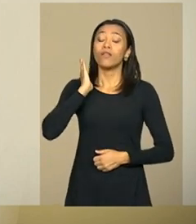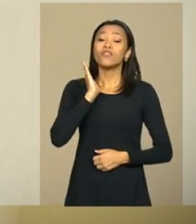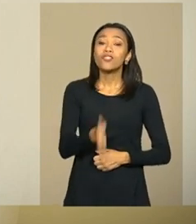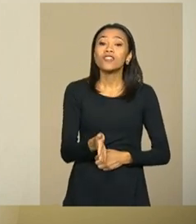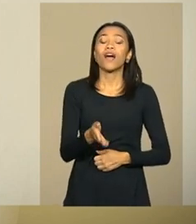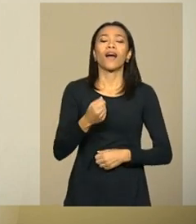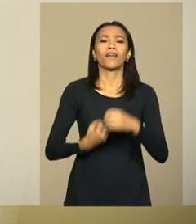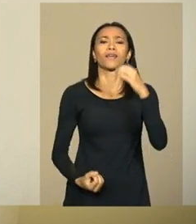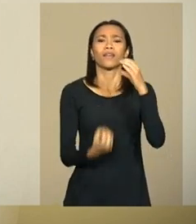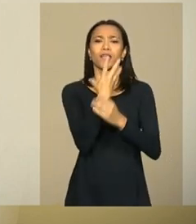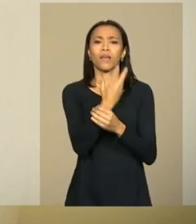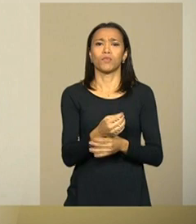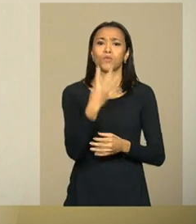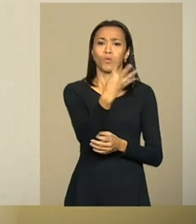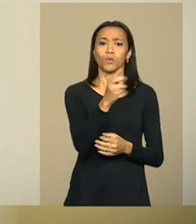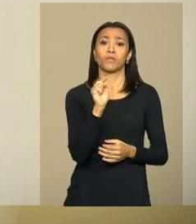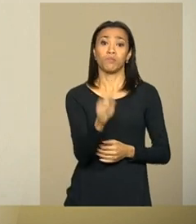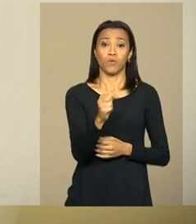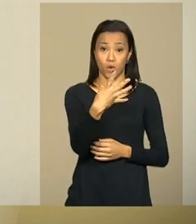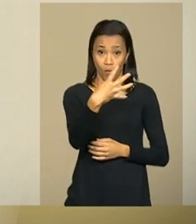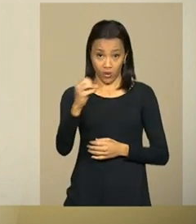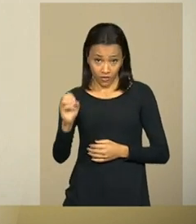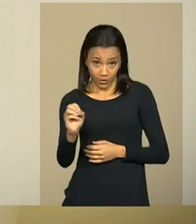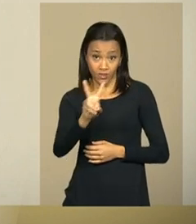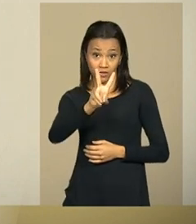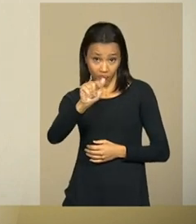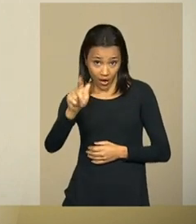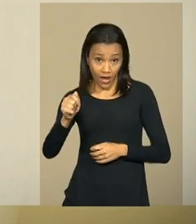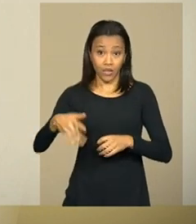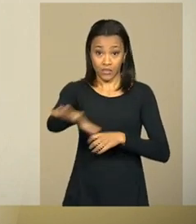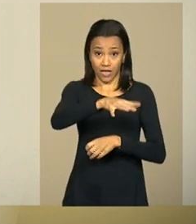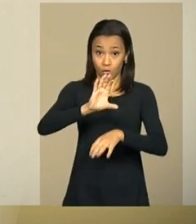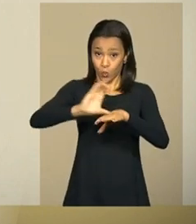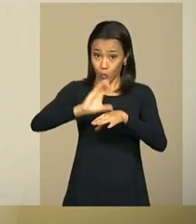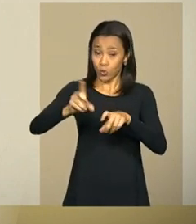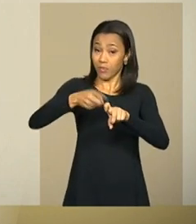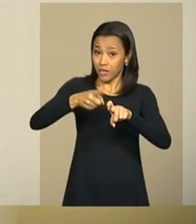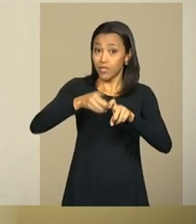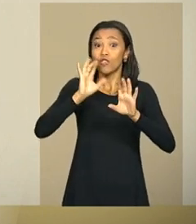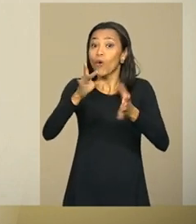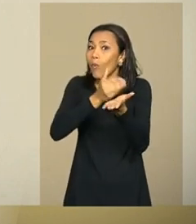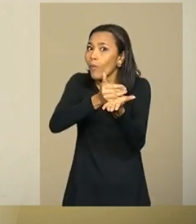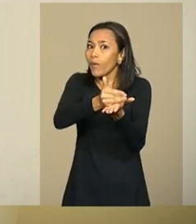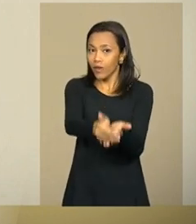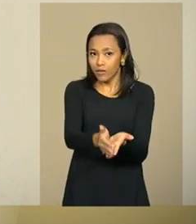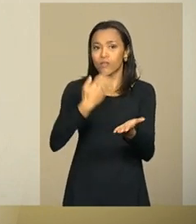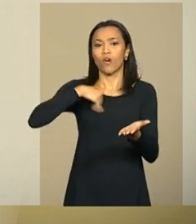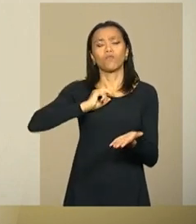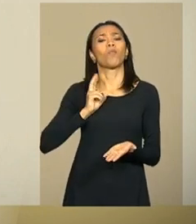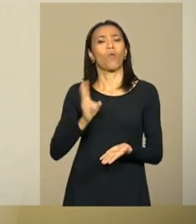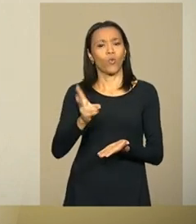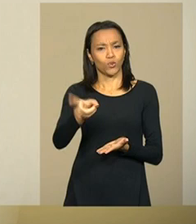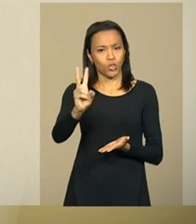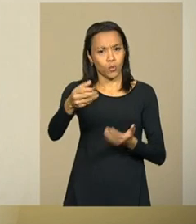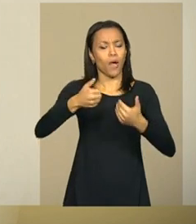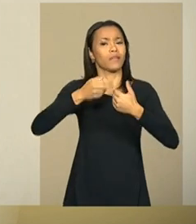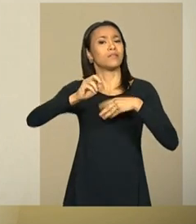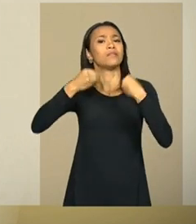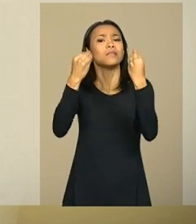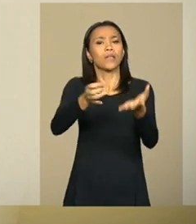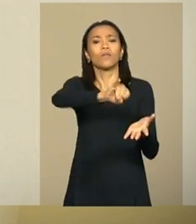2400 novas vagas nos cursos de medicina e isso é só o Começo porque nós vamos continuar aumentando as